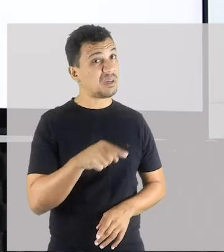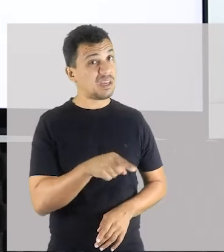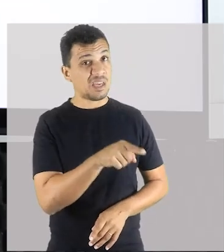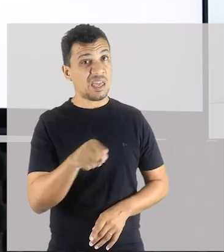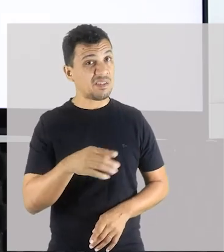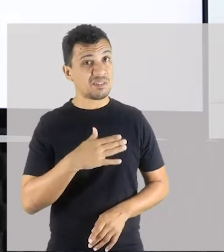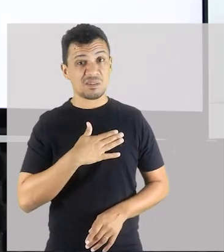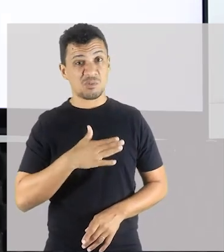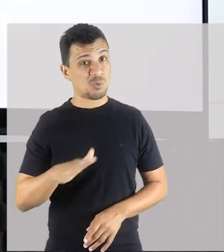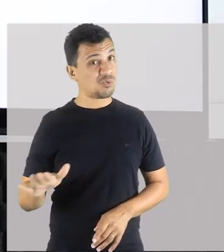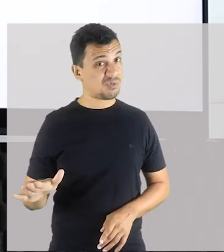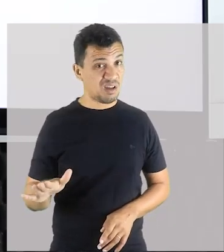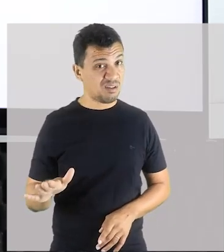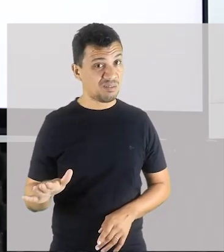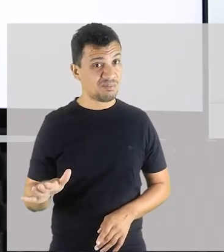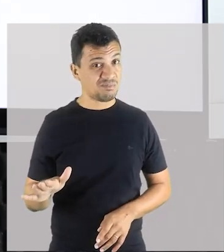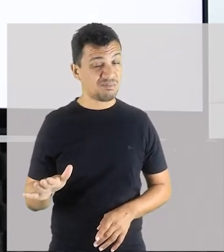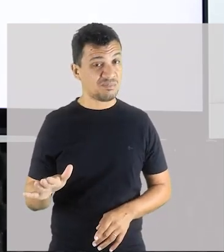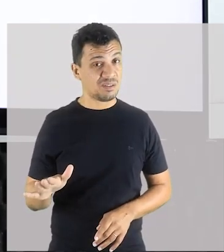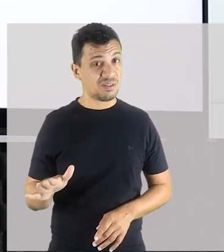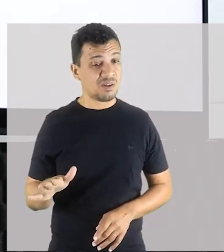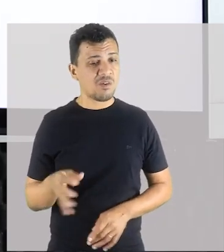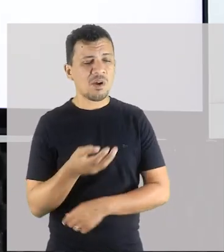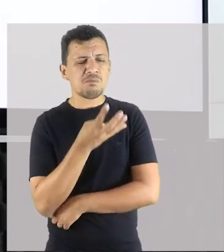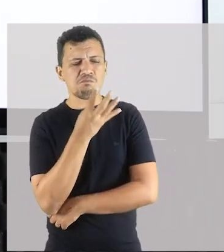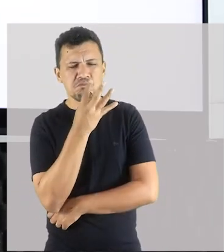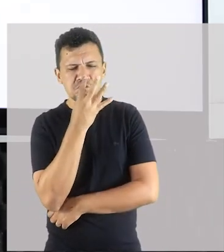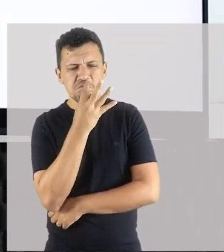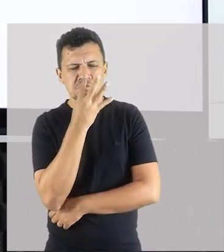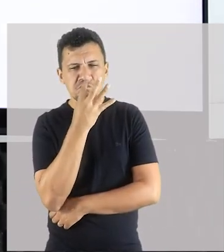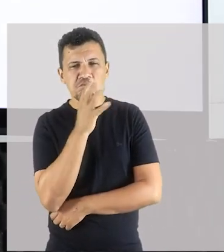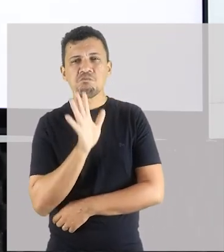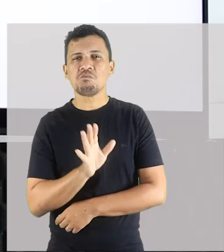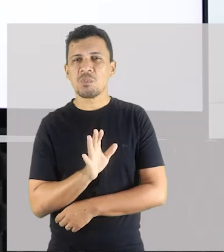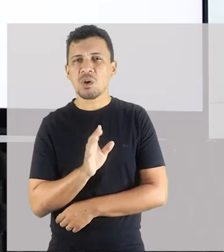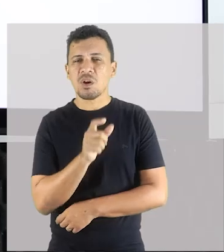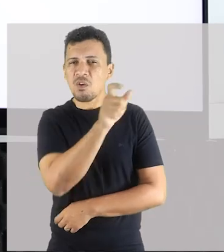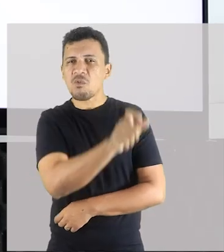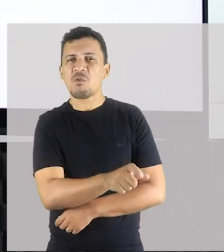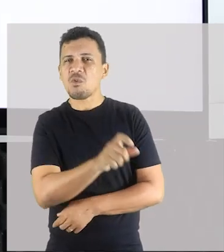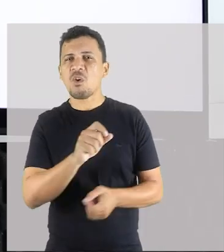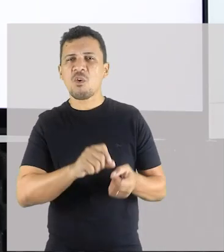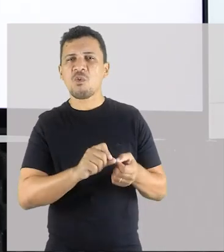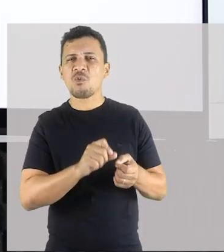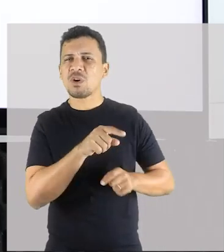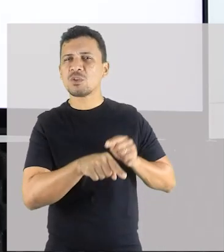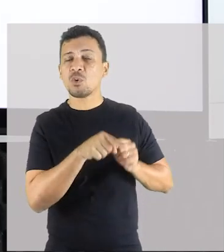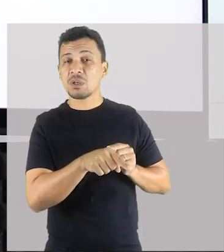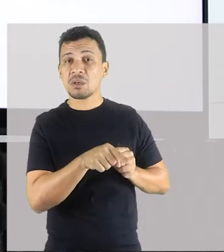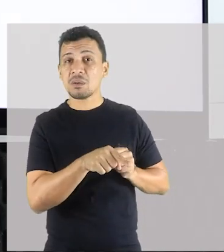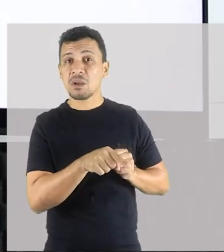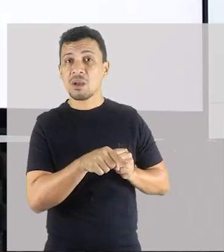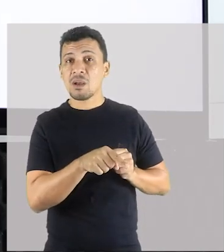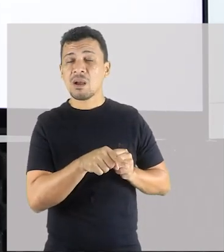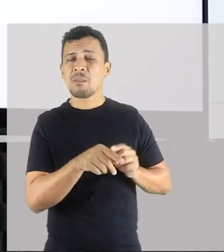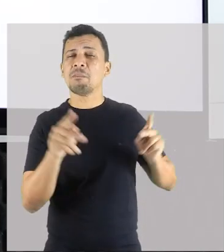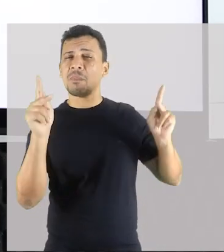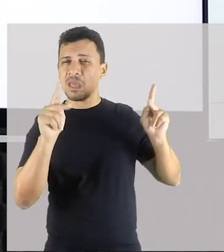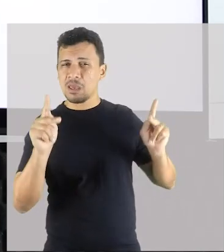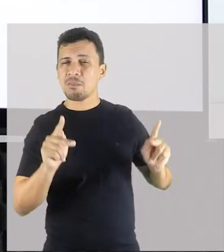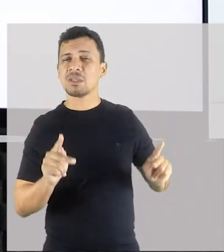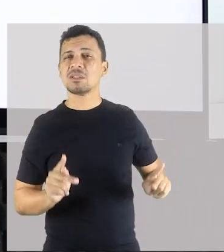favoráveis. Nesse primeiro momento, nós vamos observar atitudes desses colonos de forma bem pacífica,